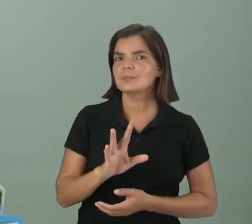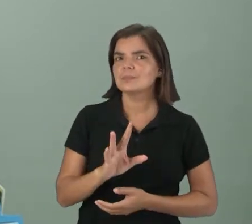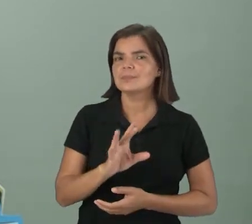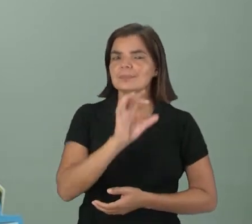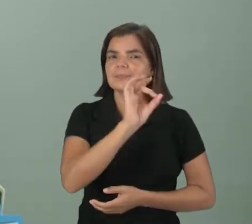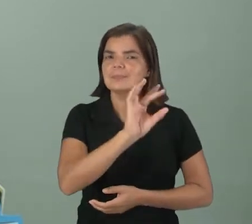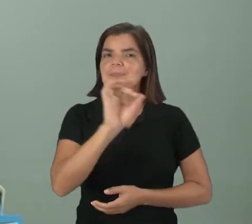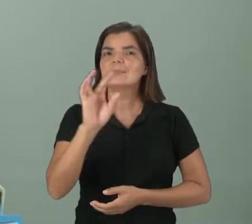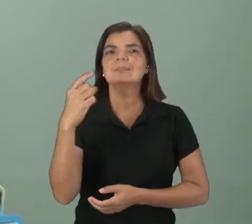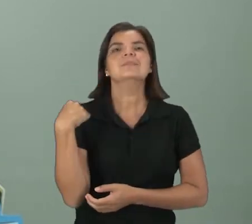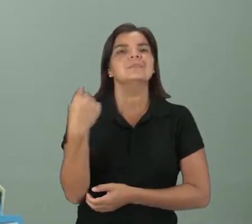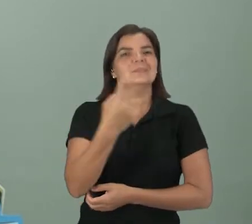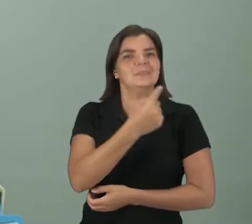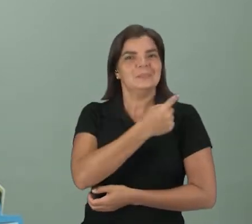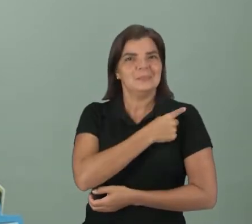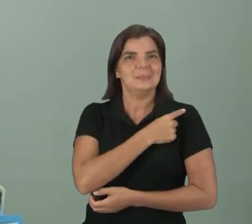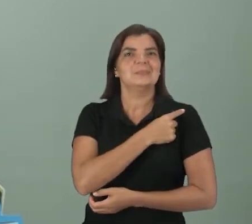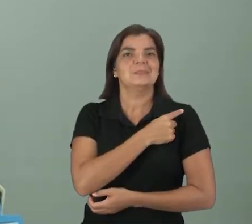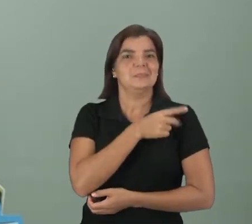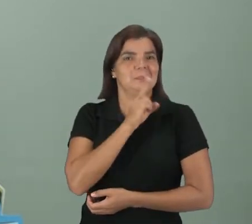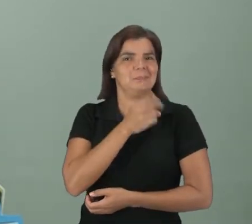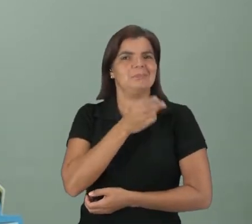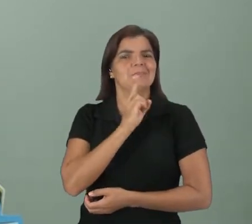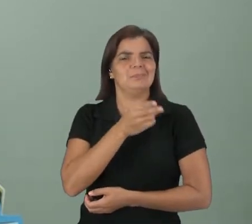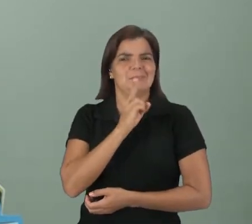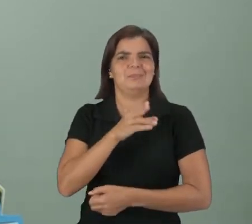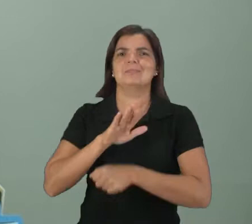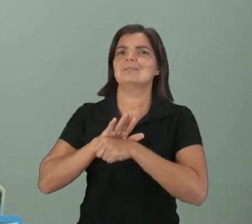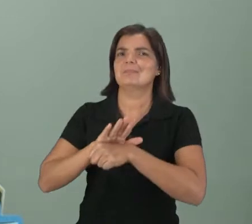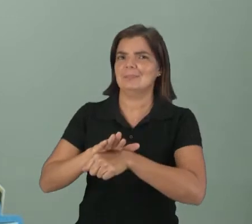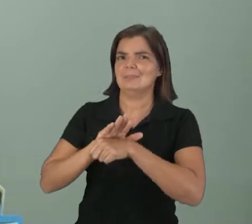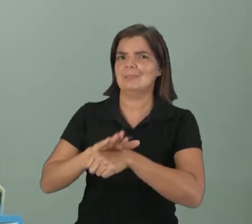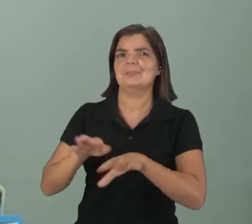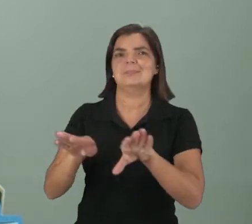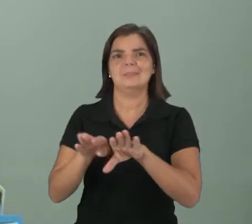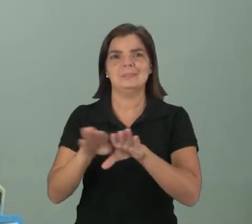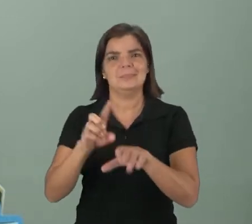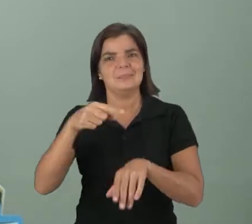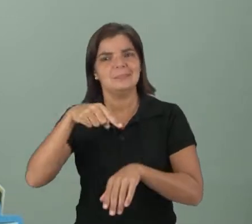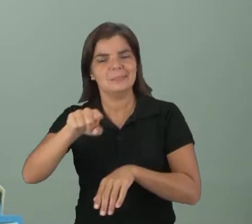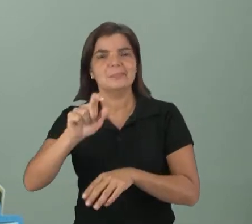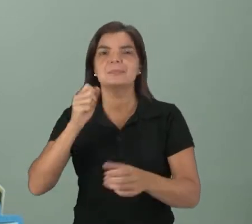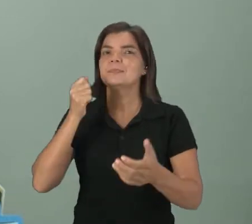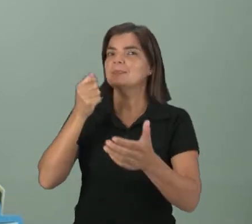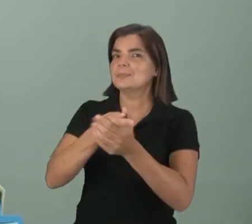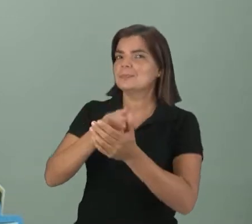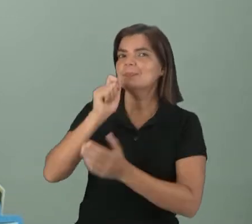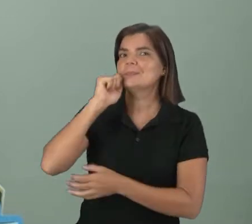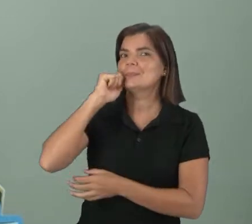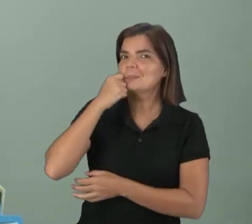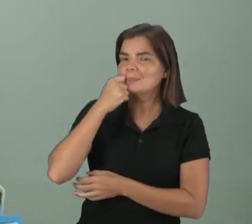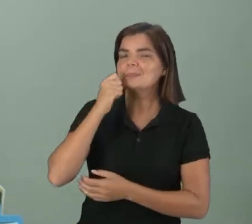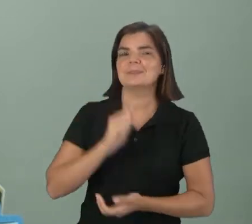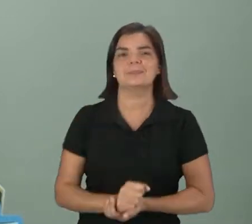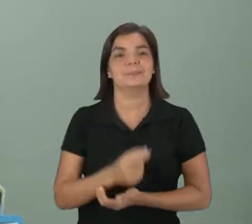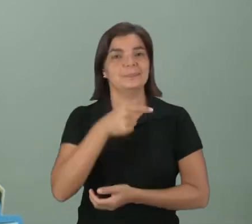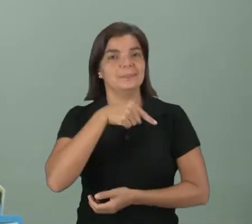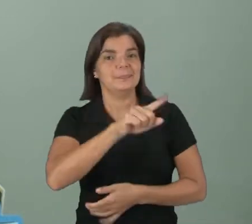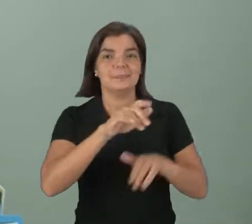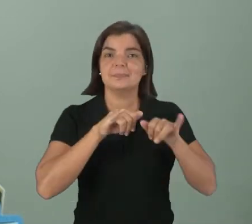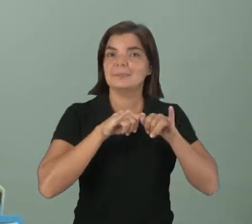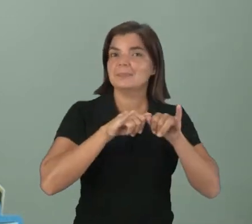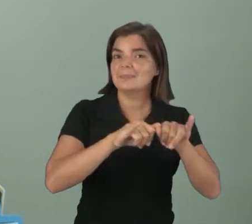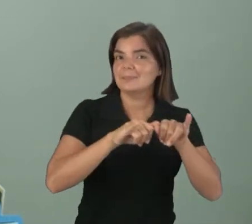que cada um de nós vai exercer aquela mesma atividade como ir a uma padaria comprar pão e